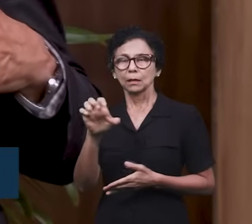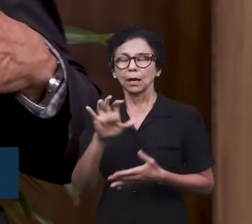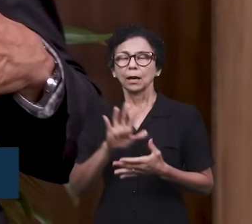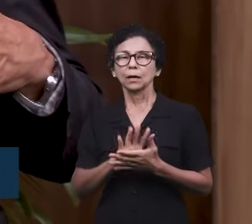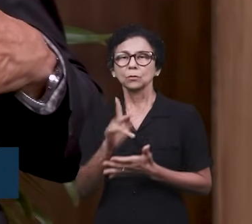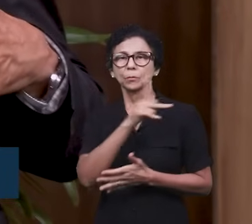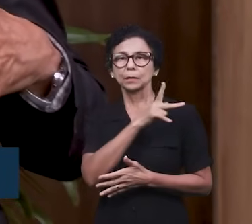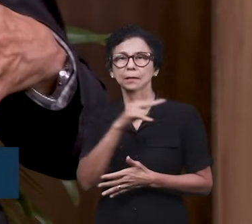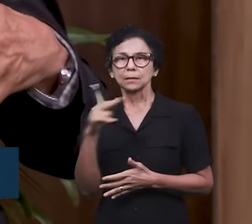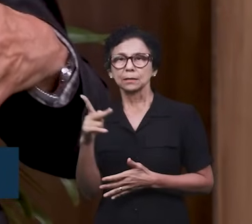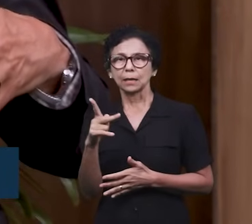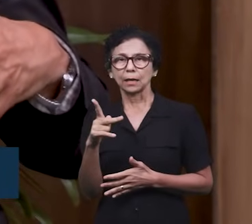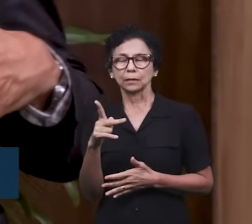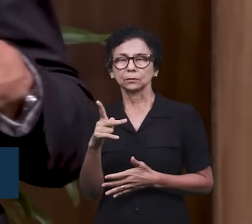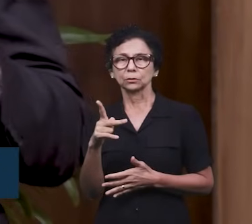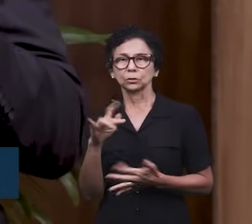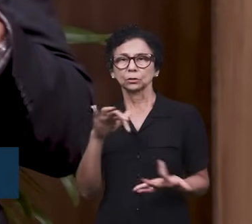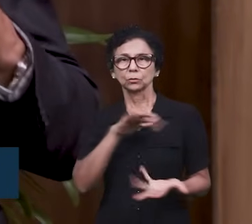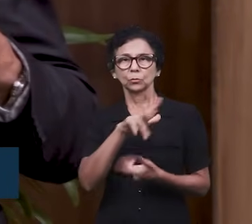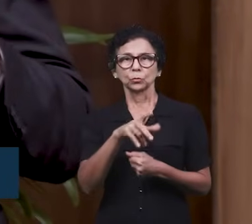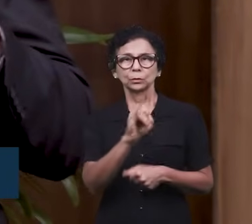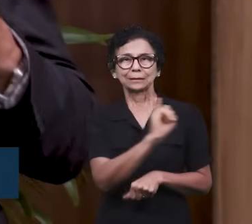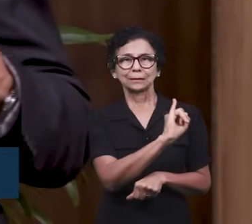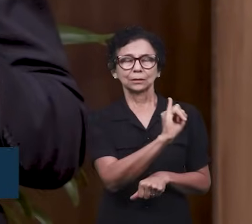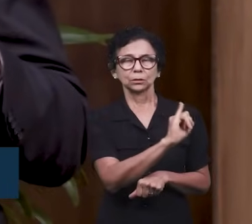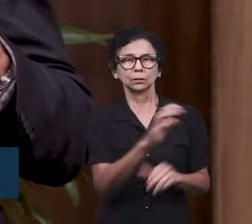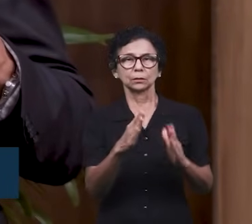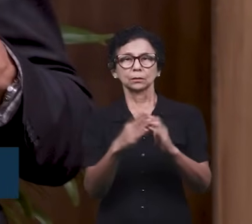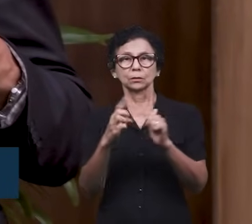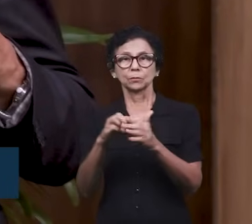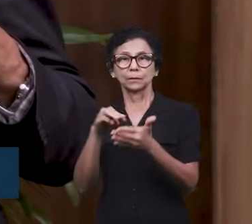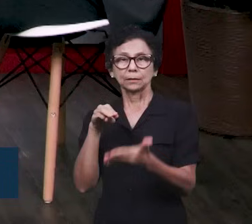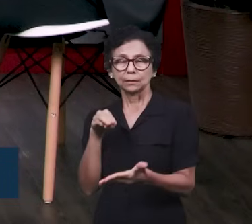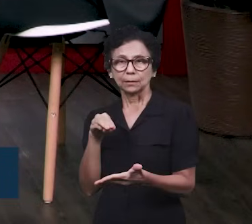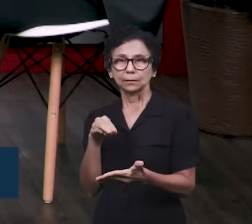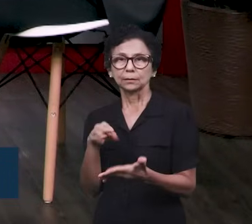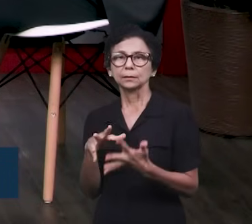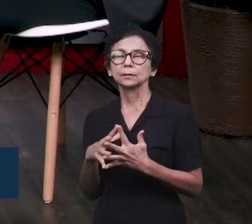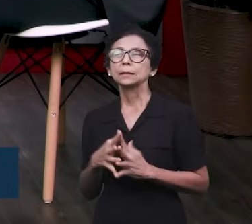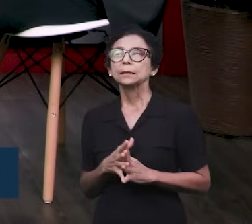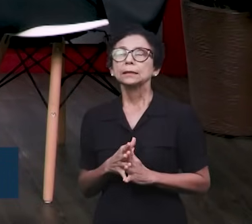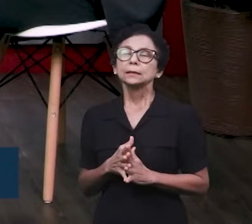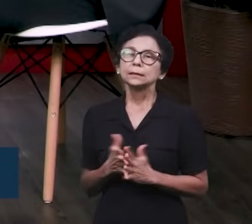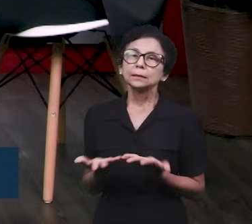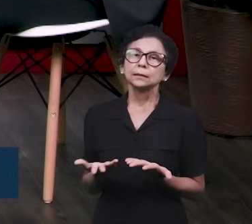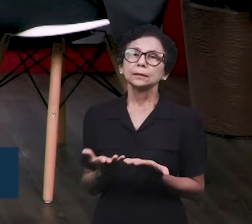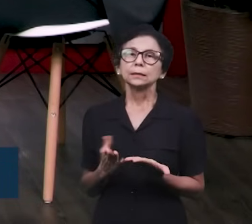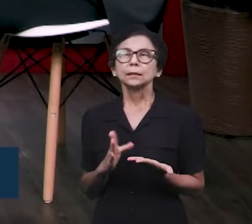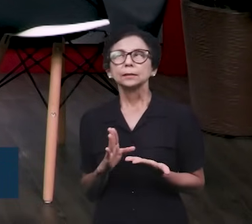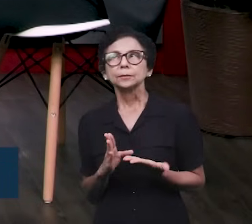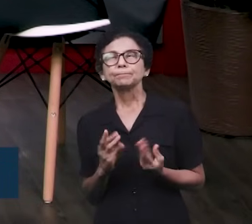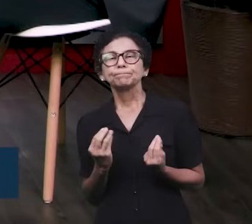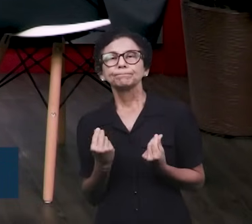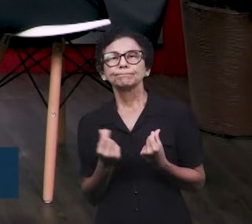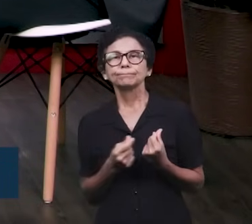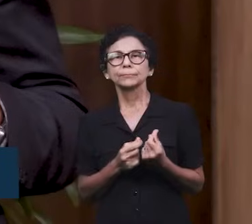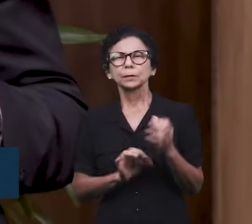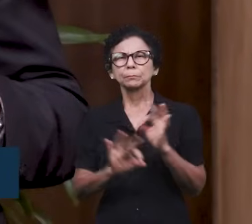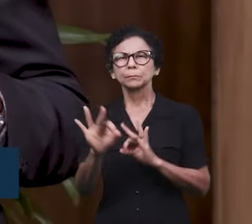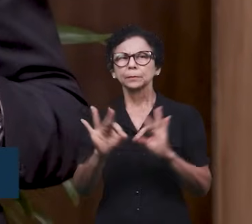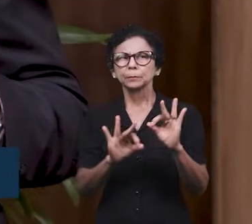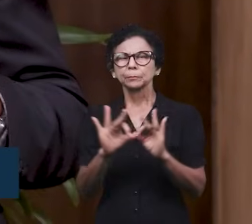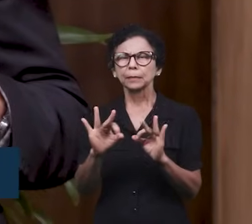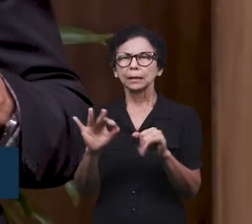que cria todas as condições para que as missões venham ser realizadas.